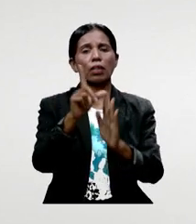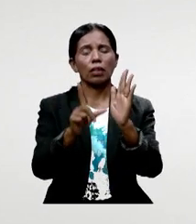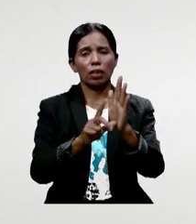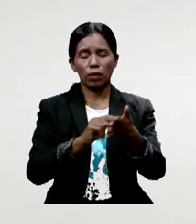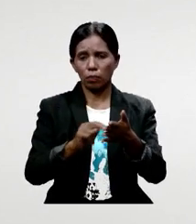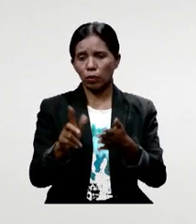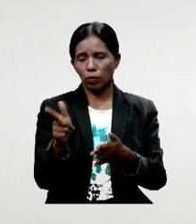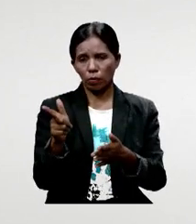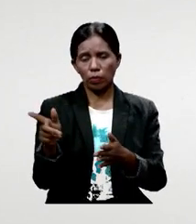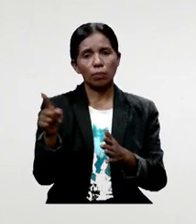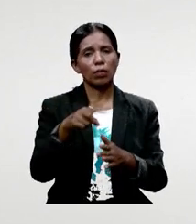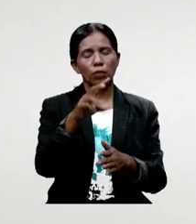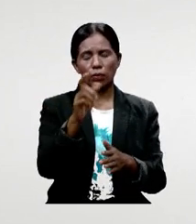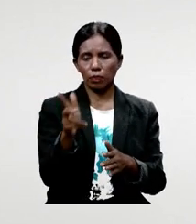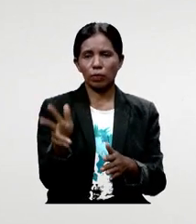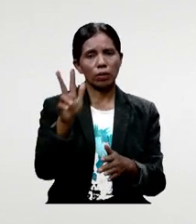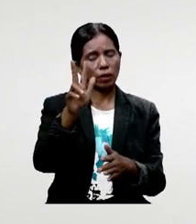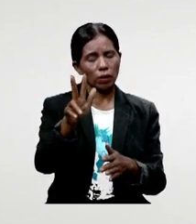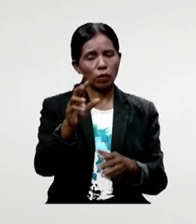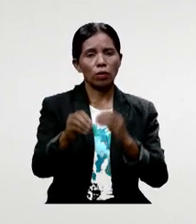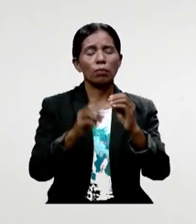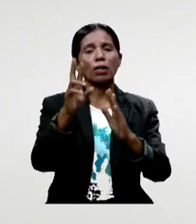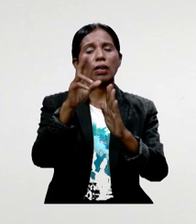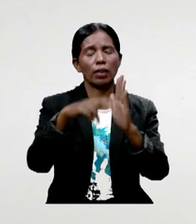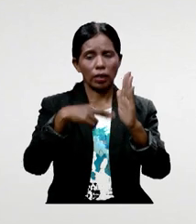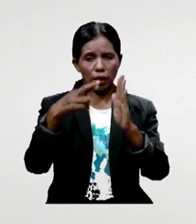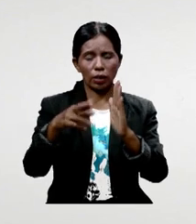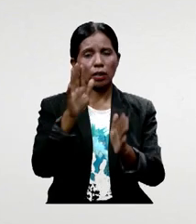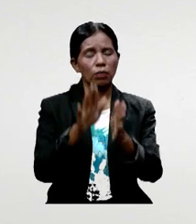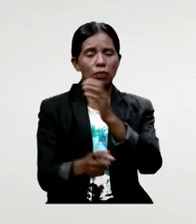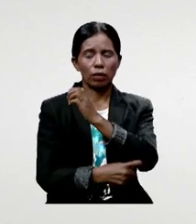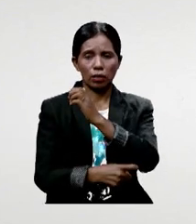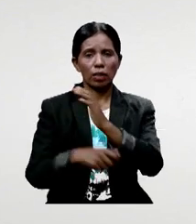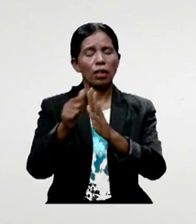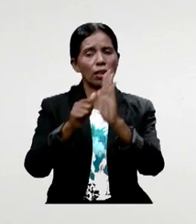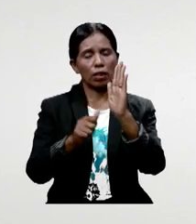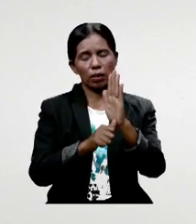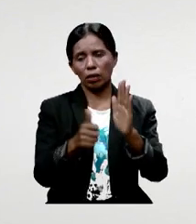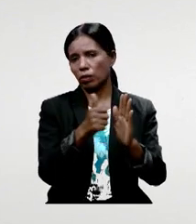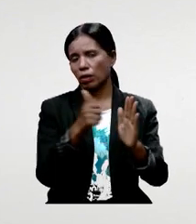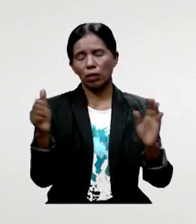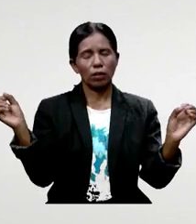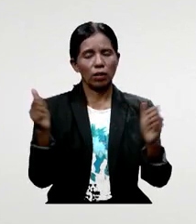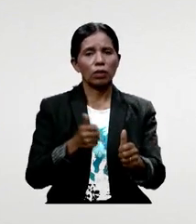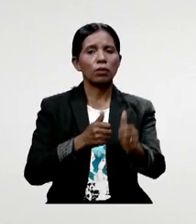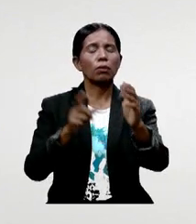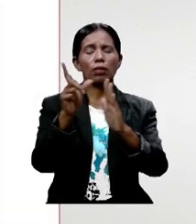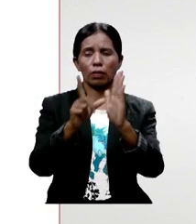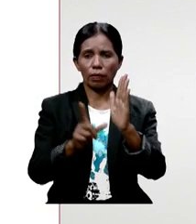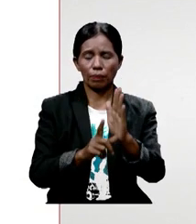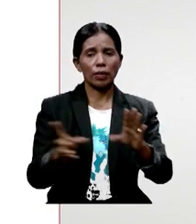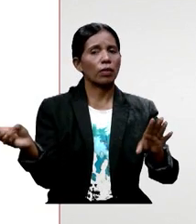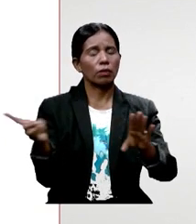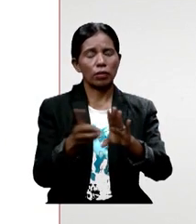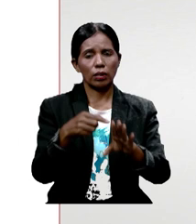barra riuroron recentolo, quando ba procedimento indulto nebe considera iha artigo balum inconstitucional. Iha documento nebe